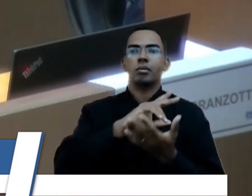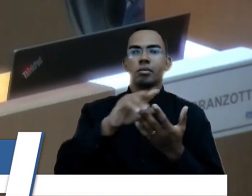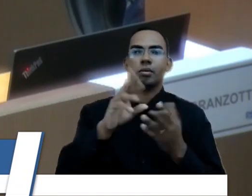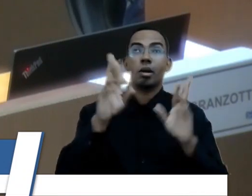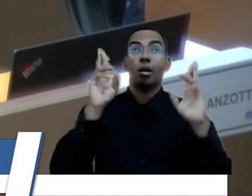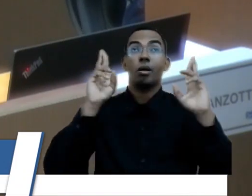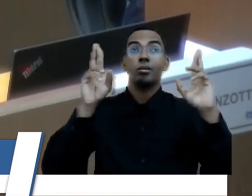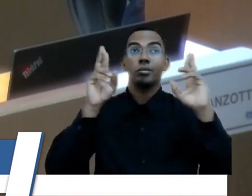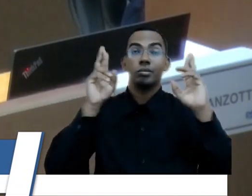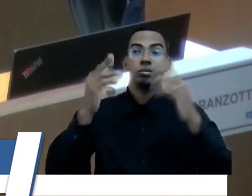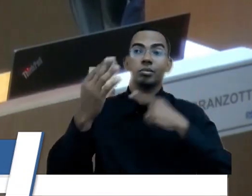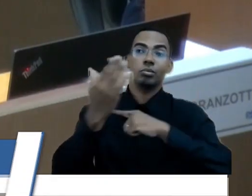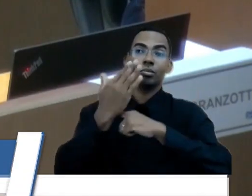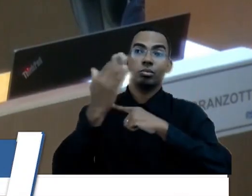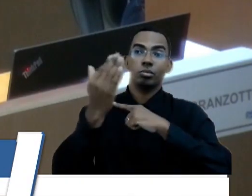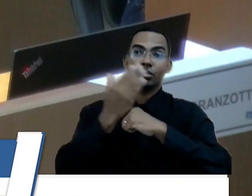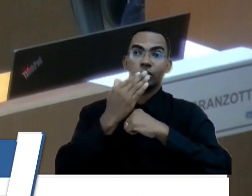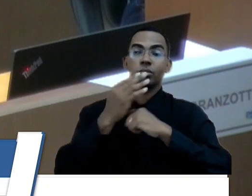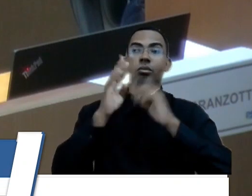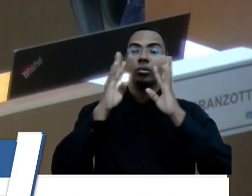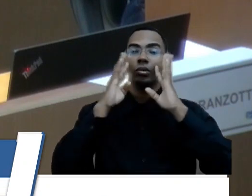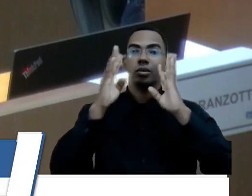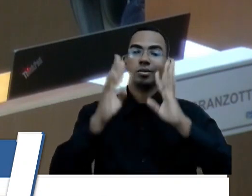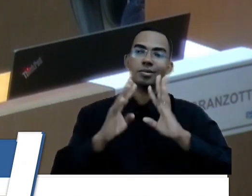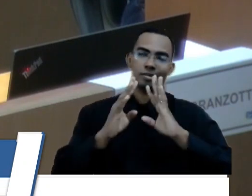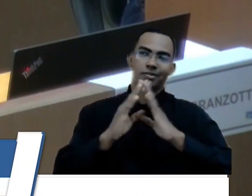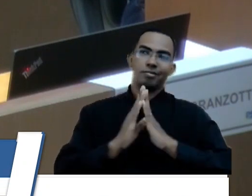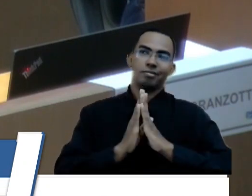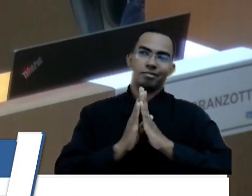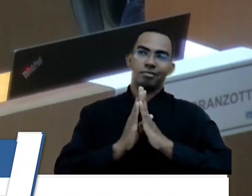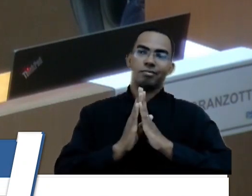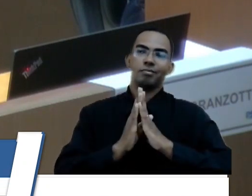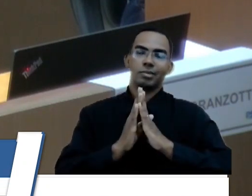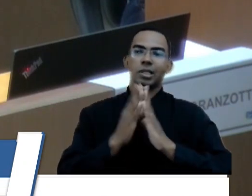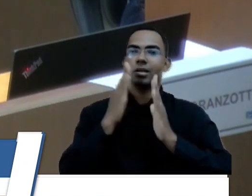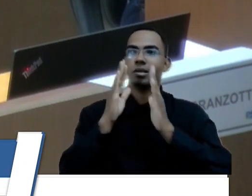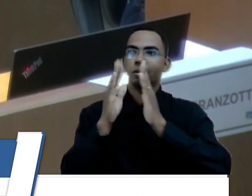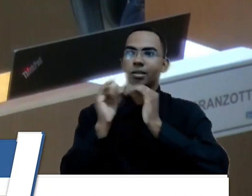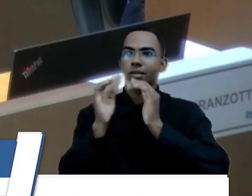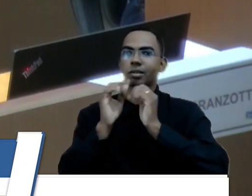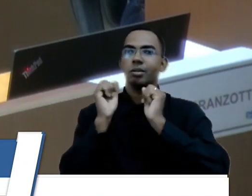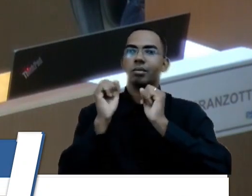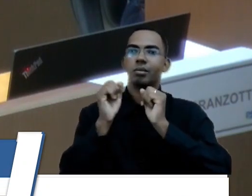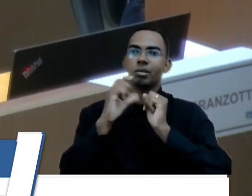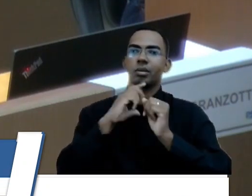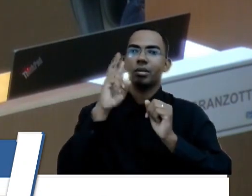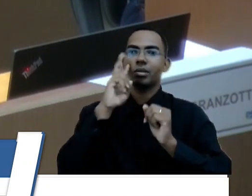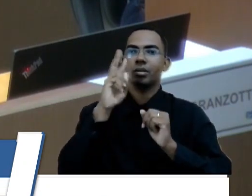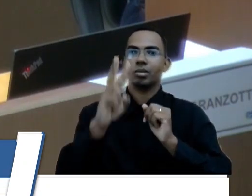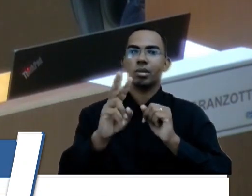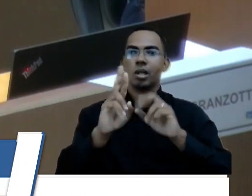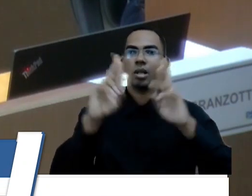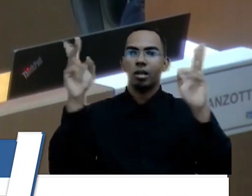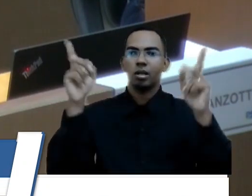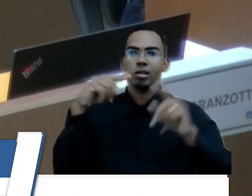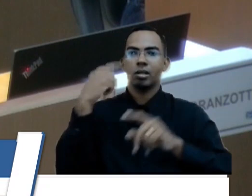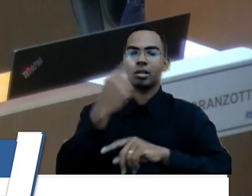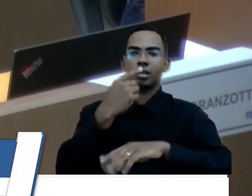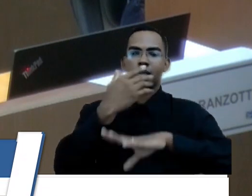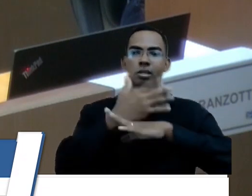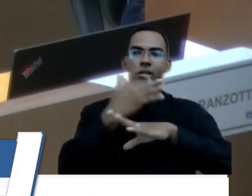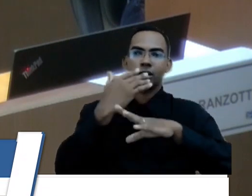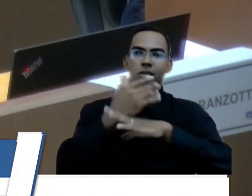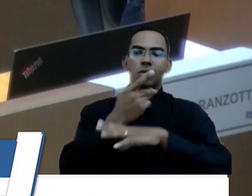de ajuda, de atenção. Nós pedimos para que ele tenha um olhar diferente para a nossa cidade. Falamos